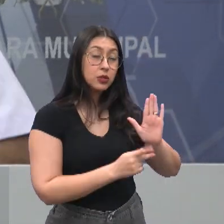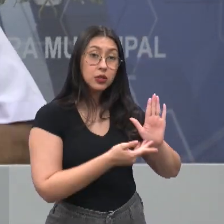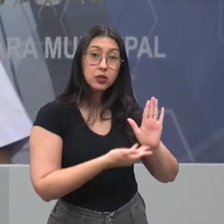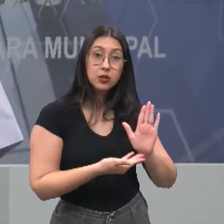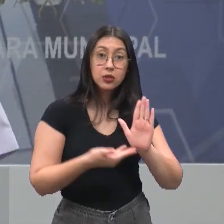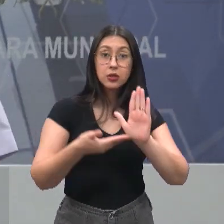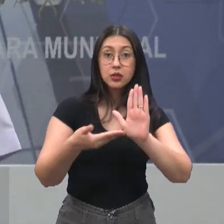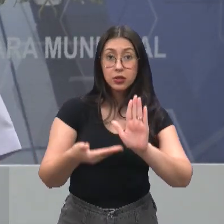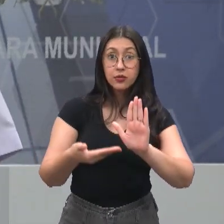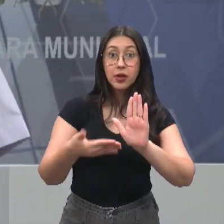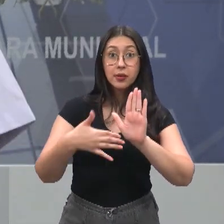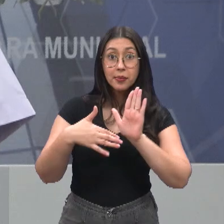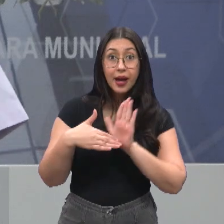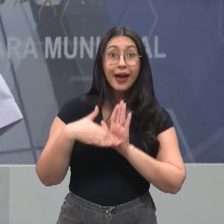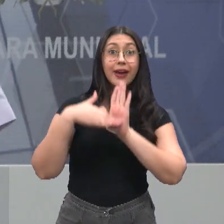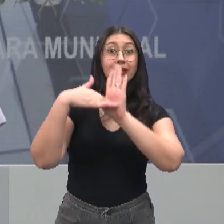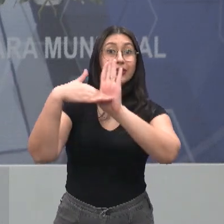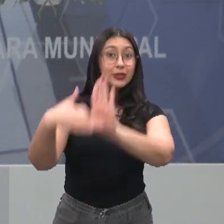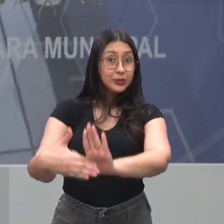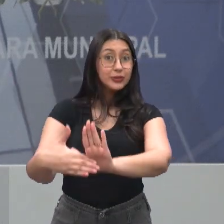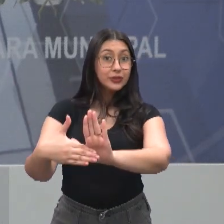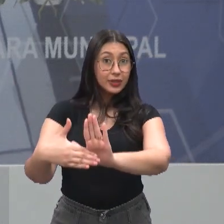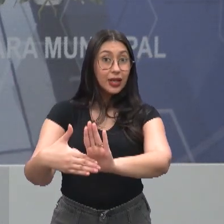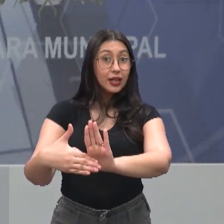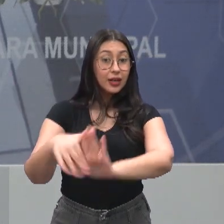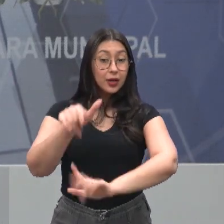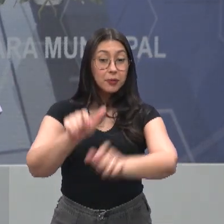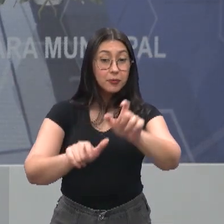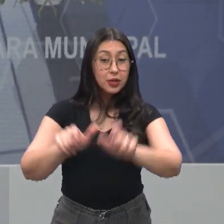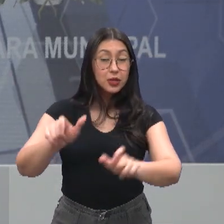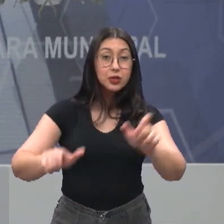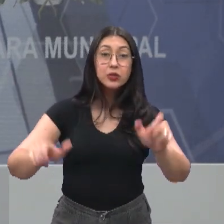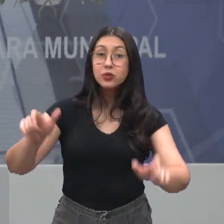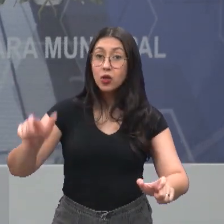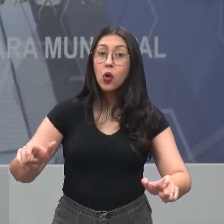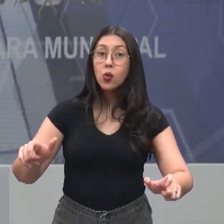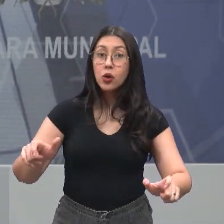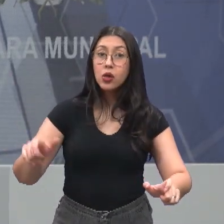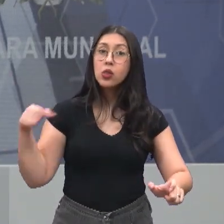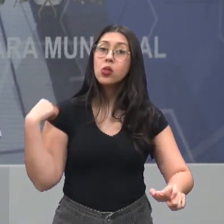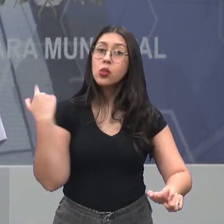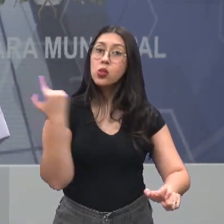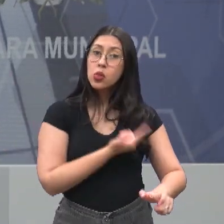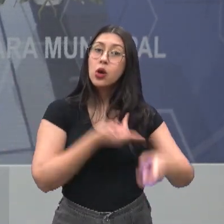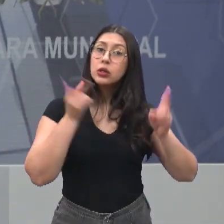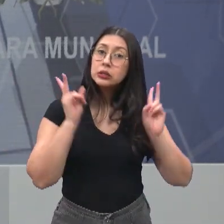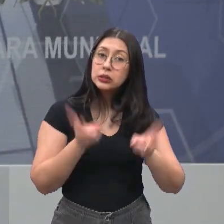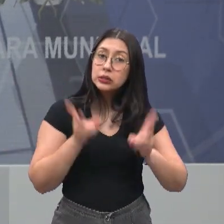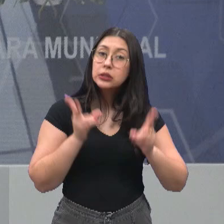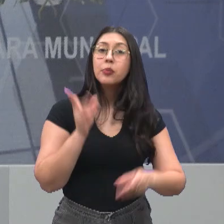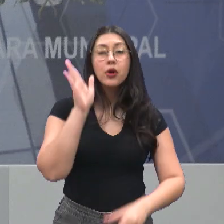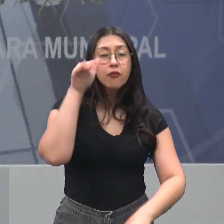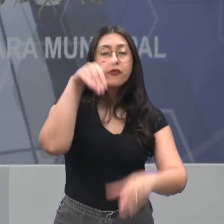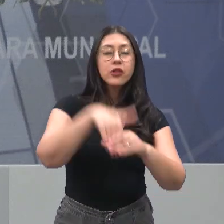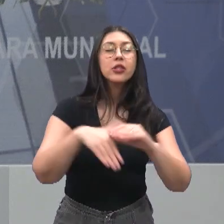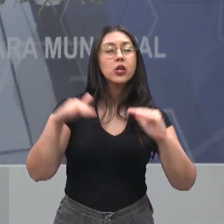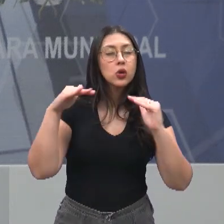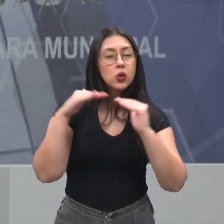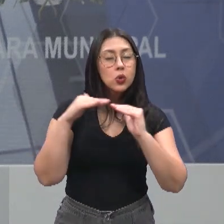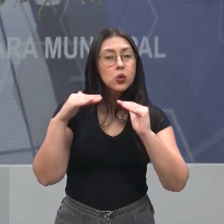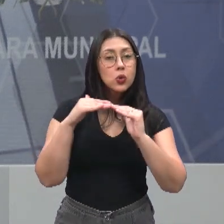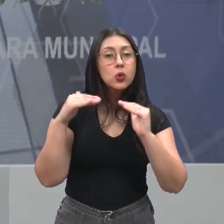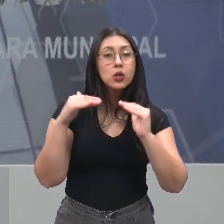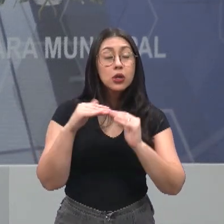para beneficiar o joseense, a gente sempre vai estar votando favorável, porque